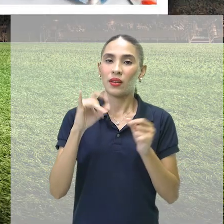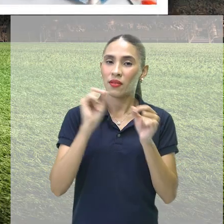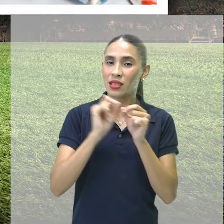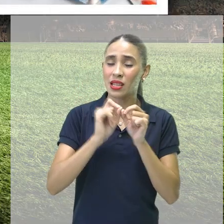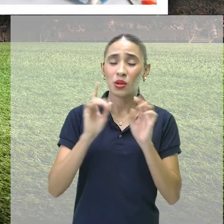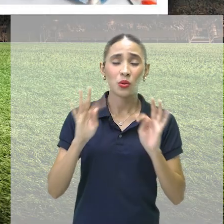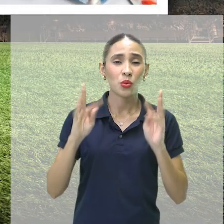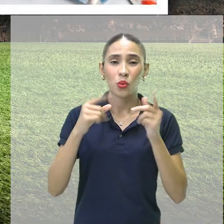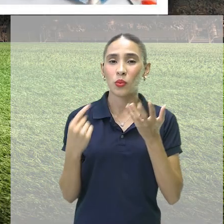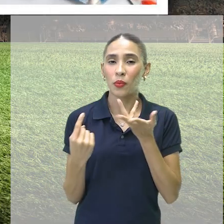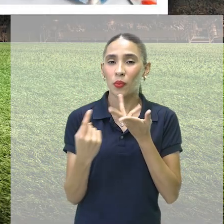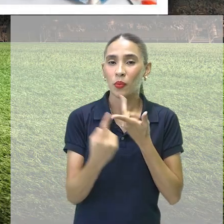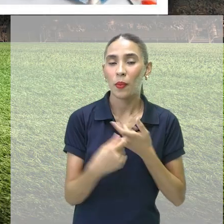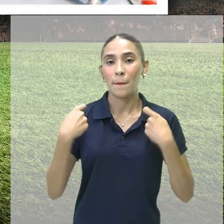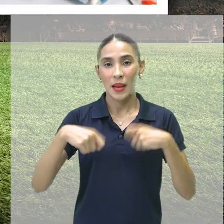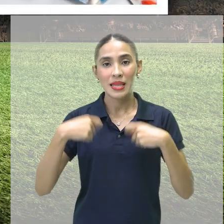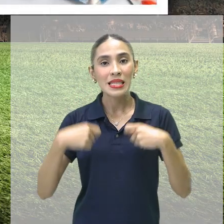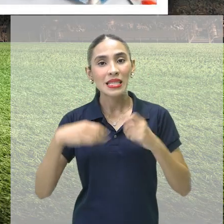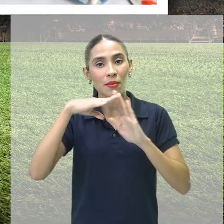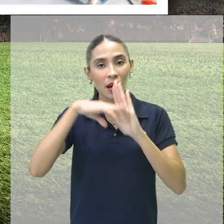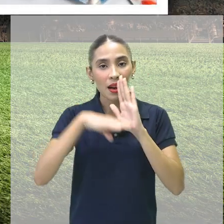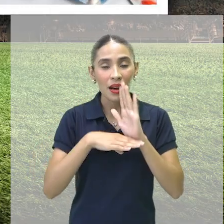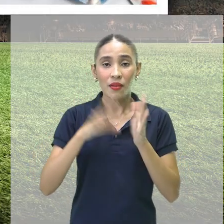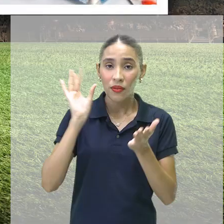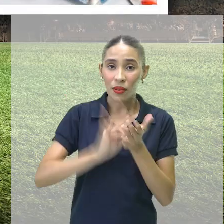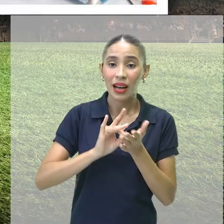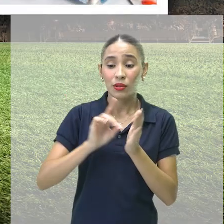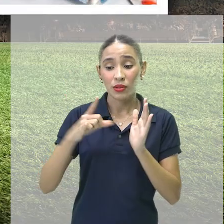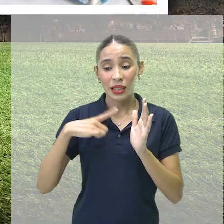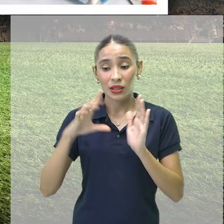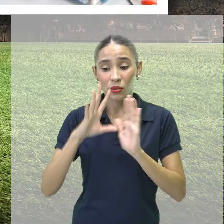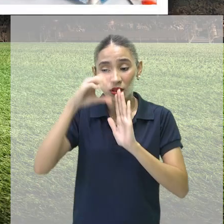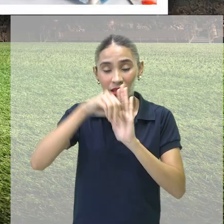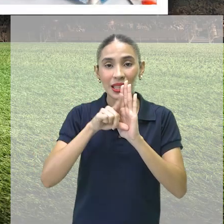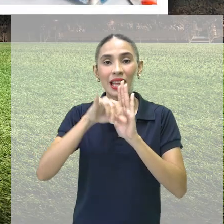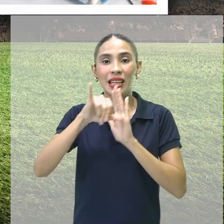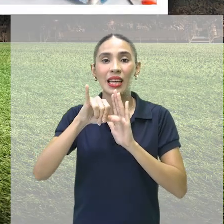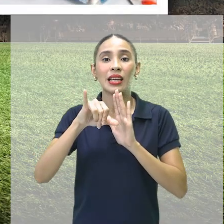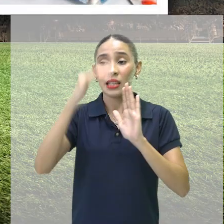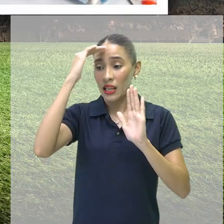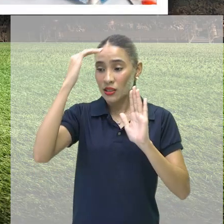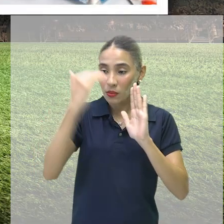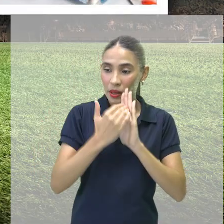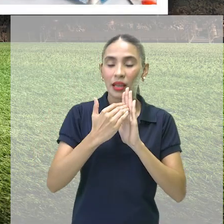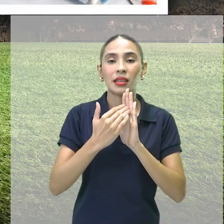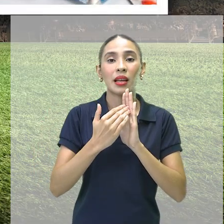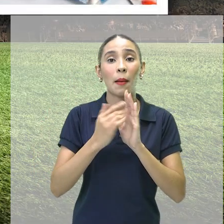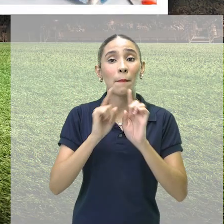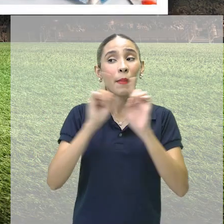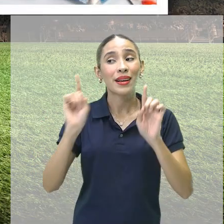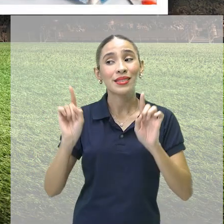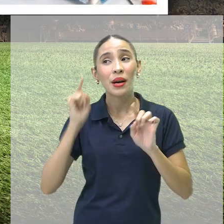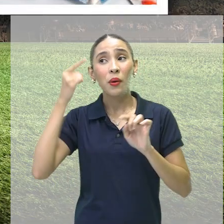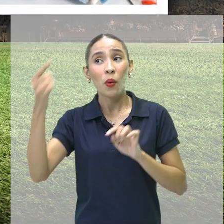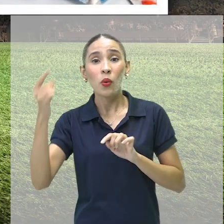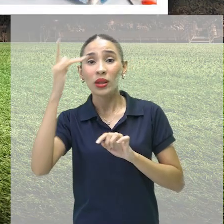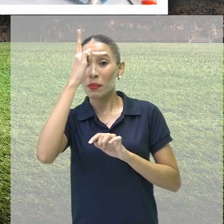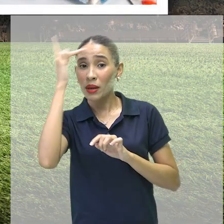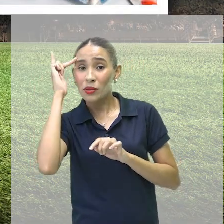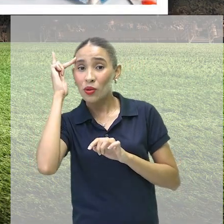precisa fazer dentro do que é de fato legal dentro do esporte, e o seu oponente, além de fazer